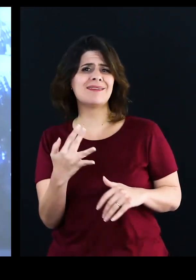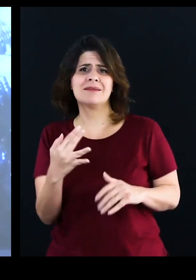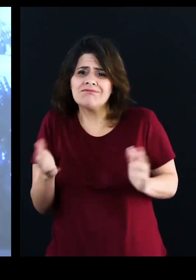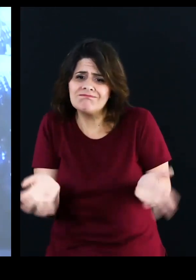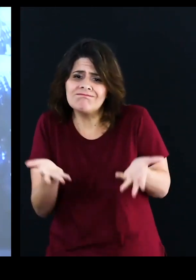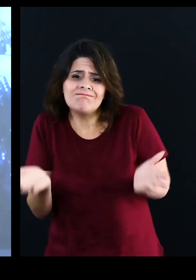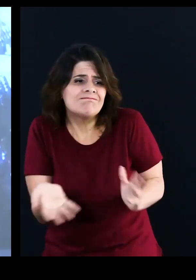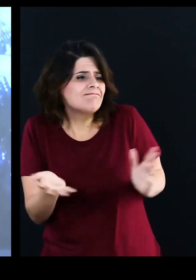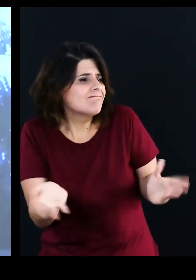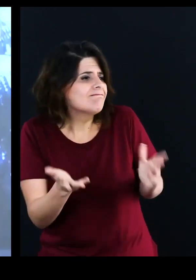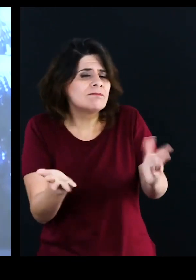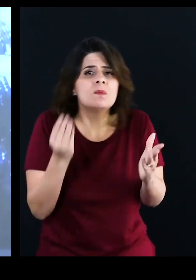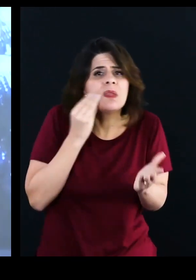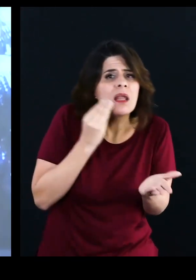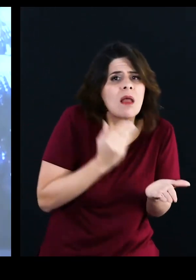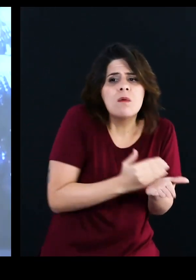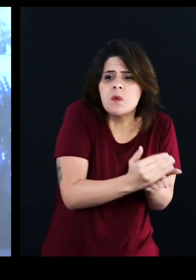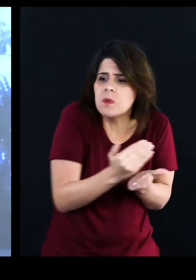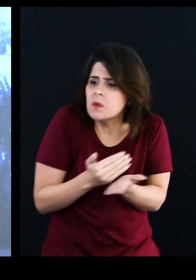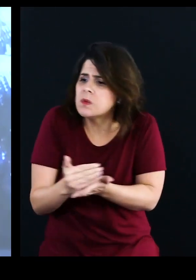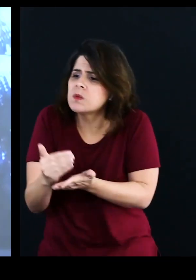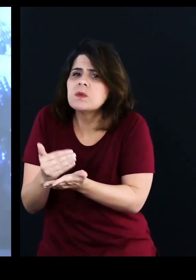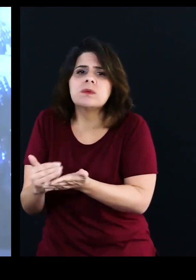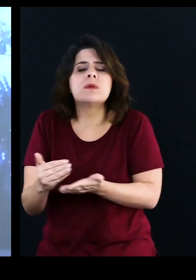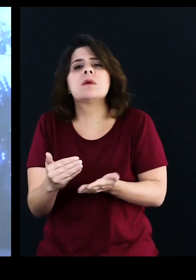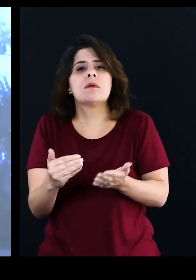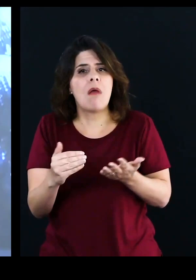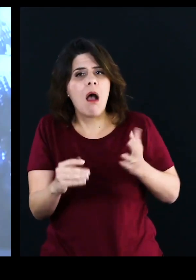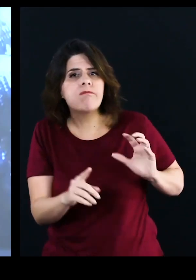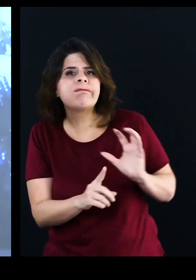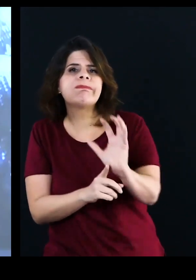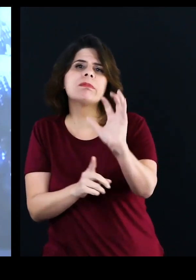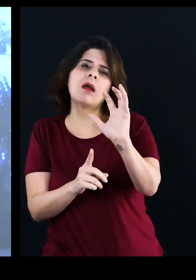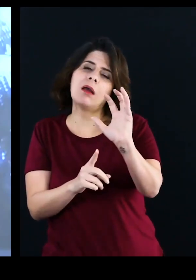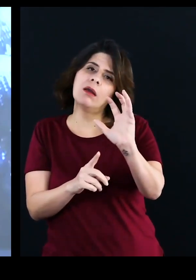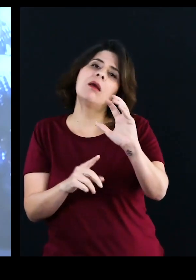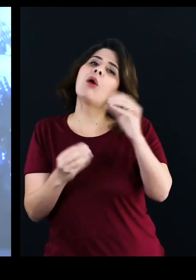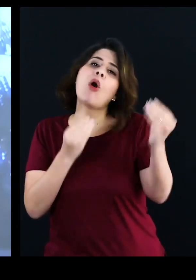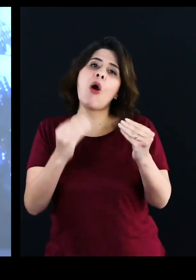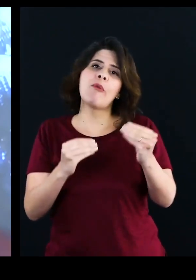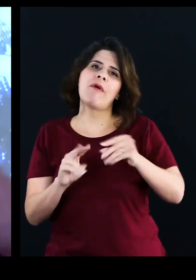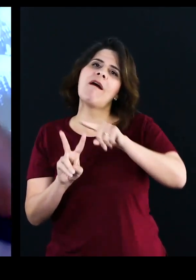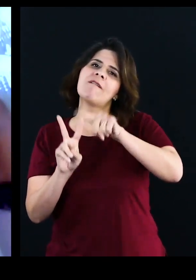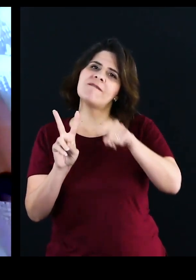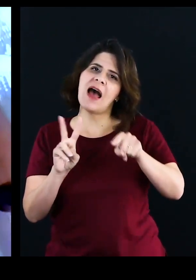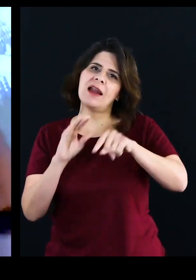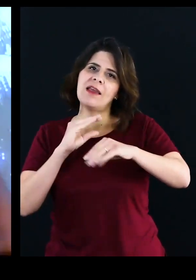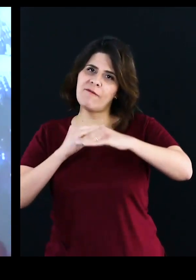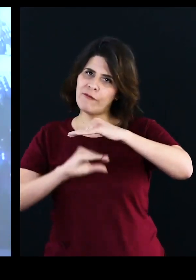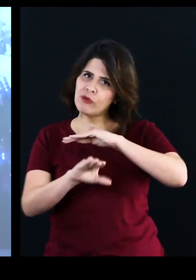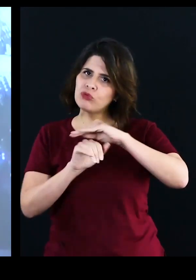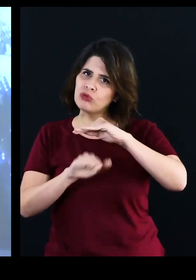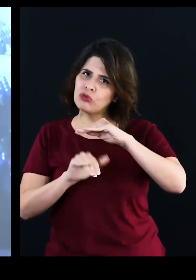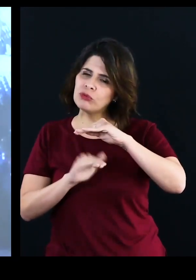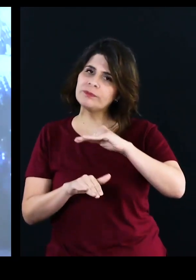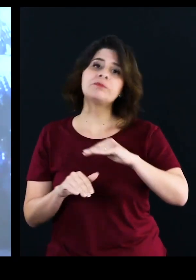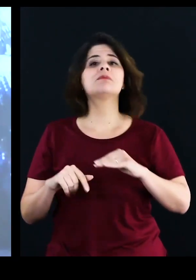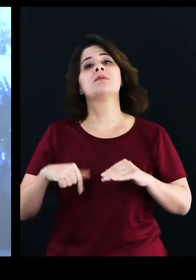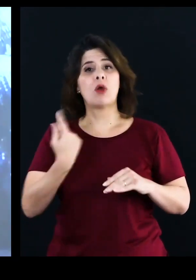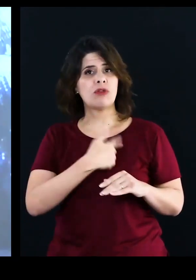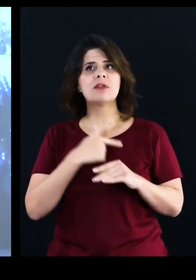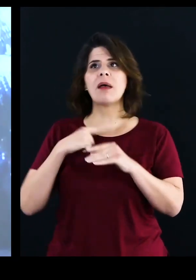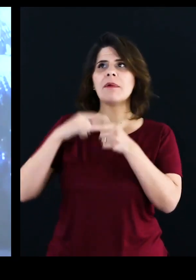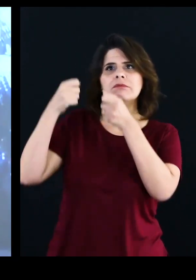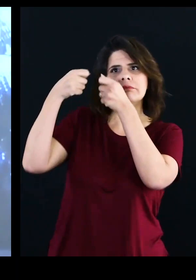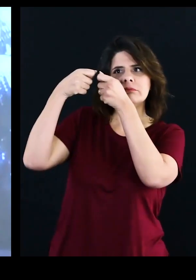algumas negócios de impacto através do Fundo Vale. Então, assim, tem todo um eixo de atuação que segue e que a